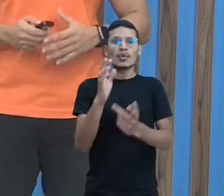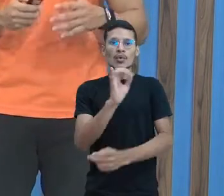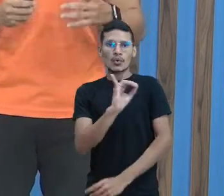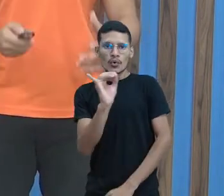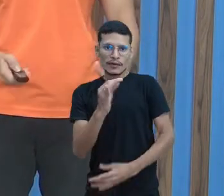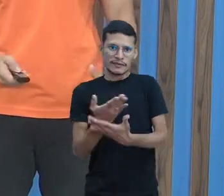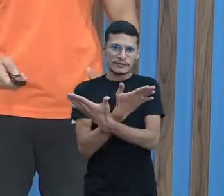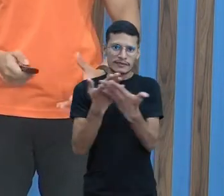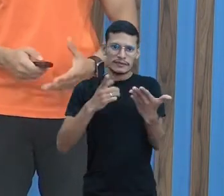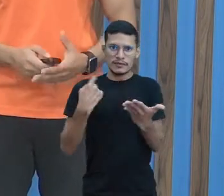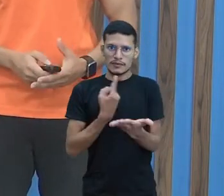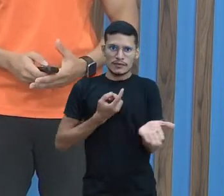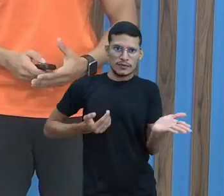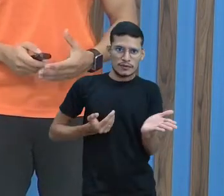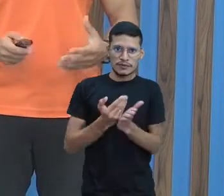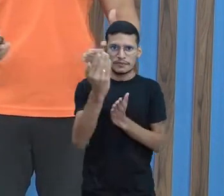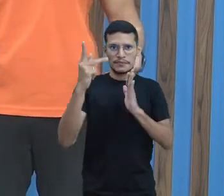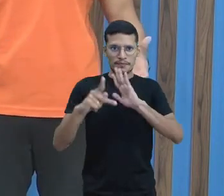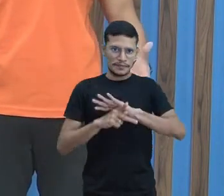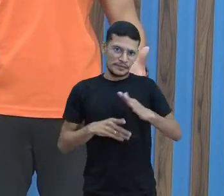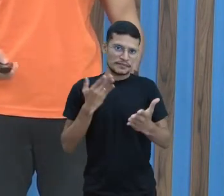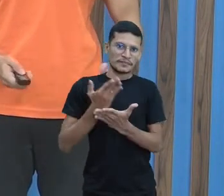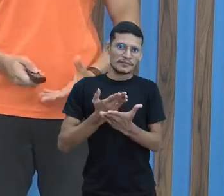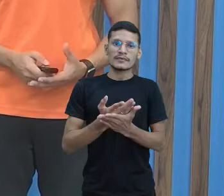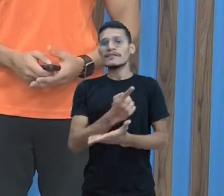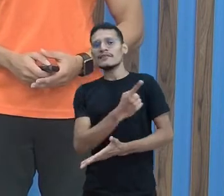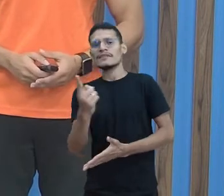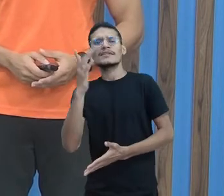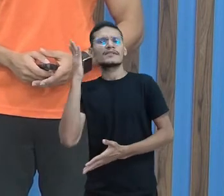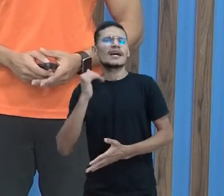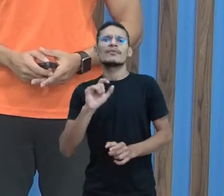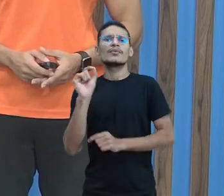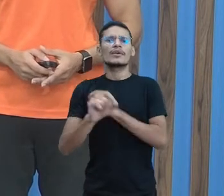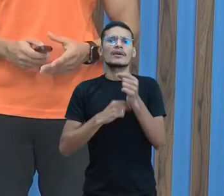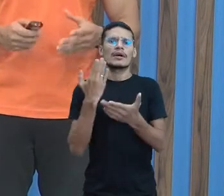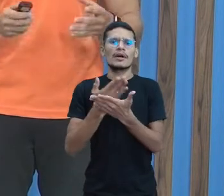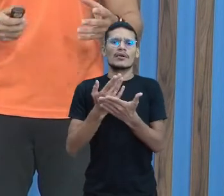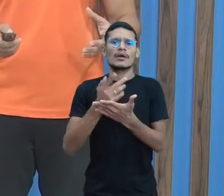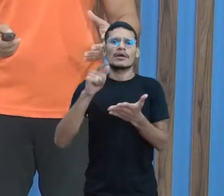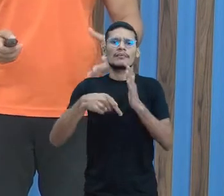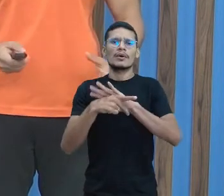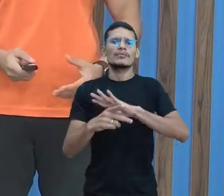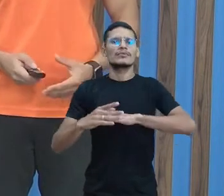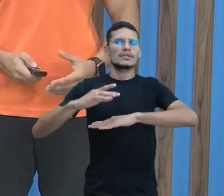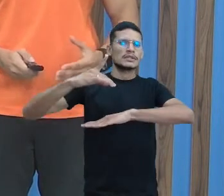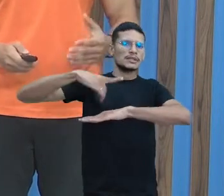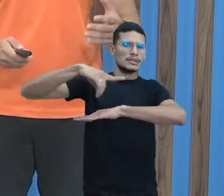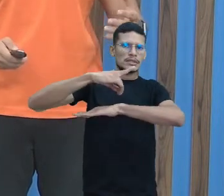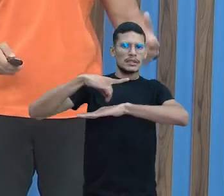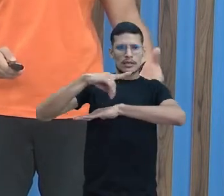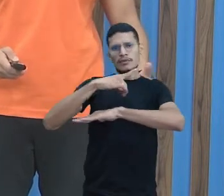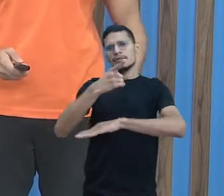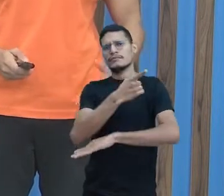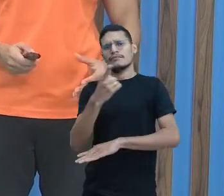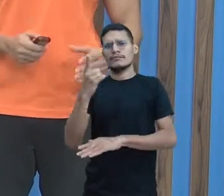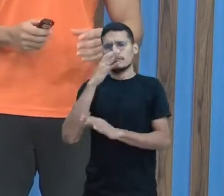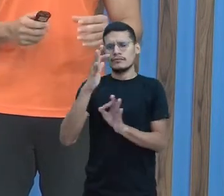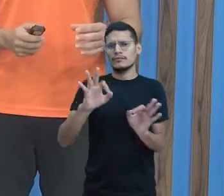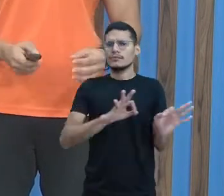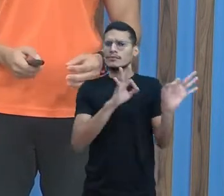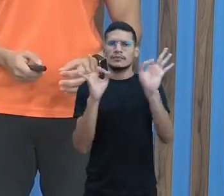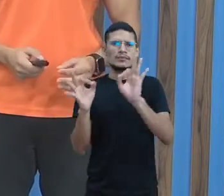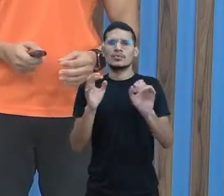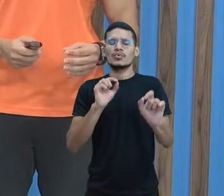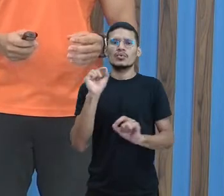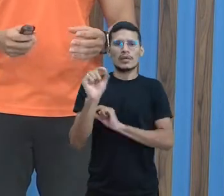possa começar a nossa aula. E você sabe que a nossa aula tem um formato digital, tá? Onde você pode acompanhar